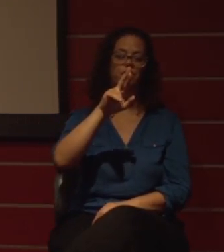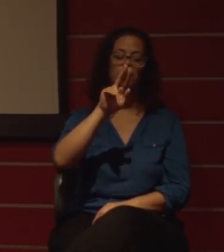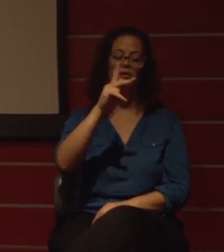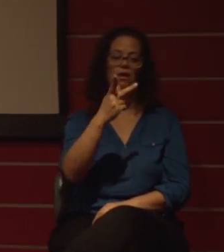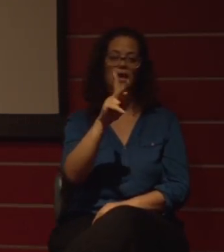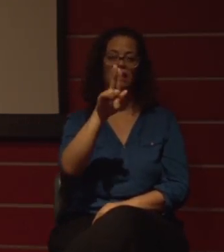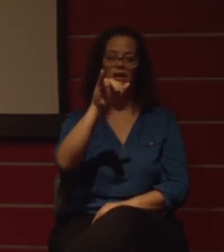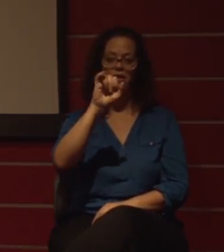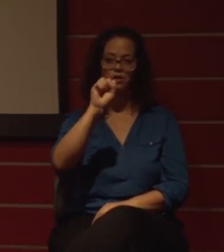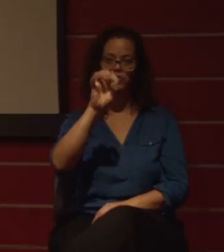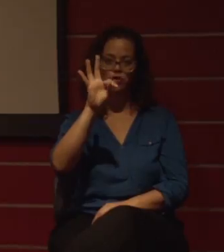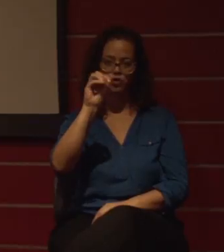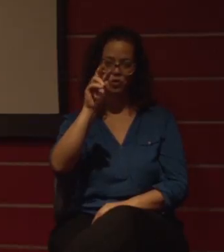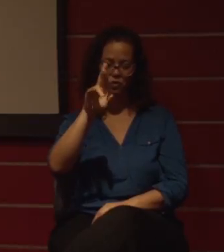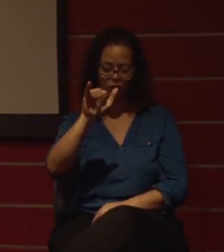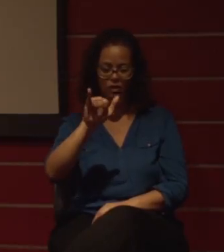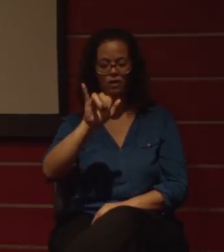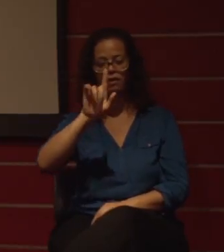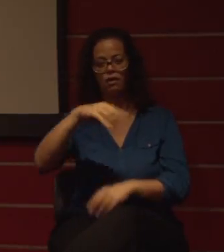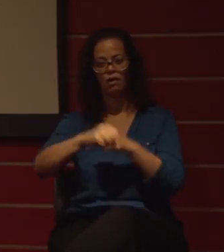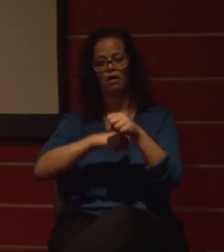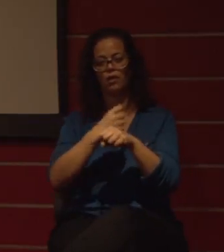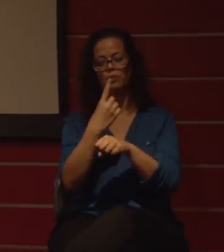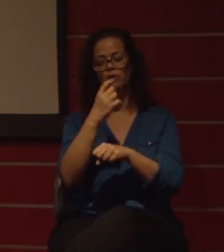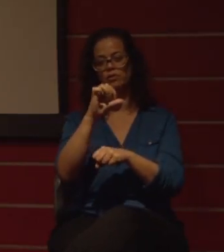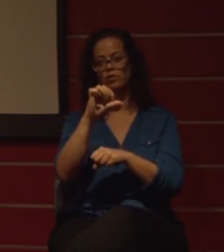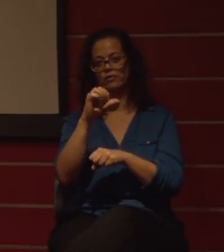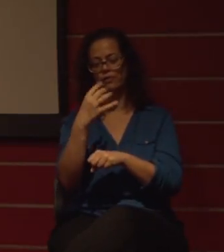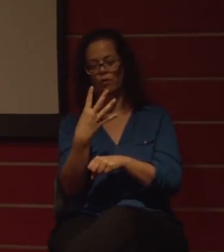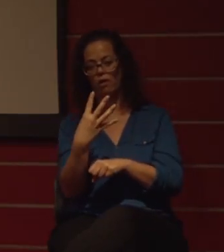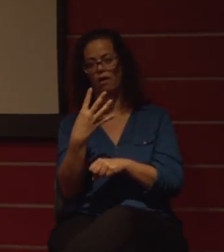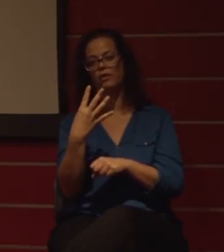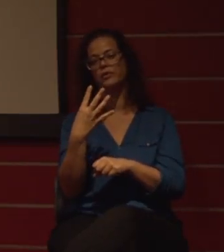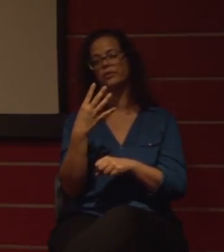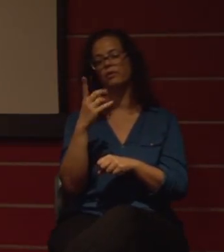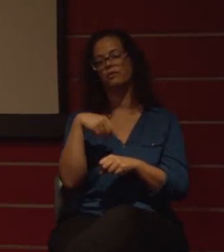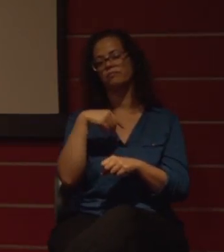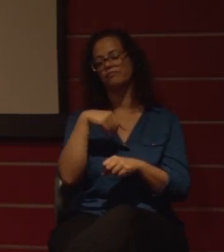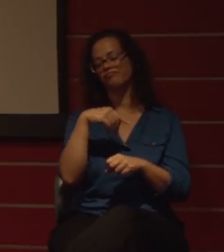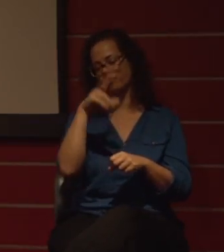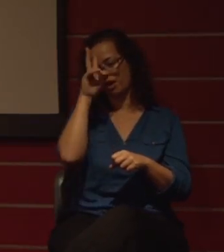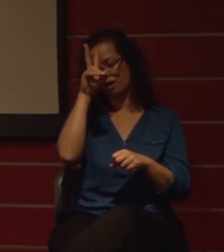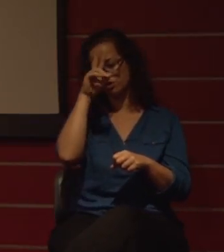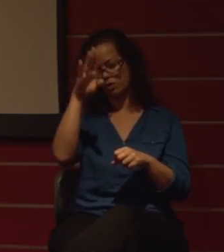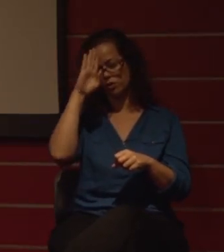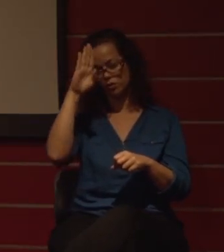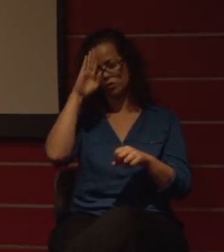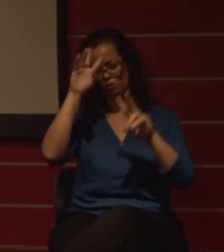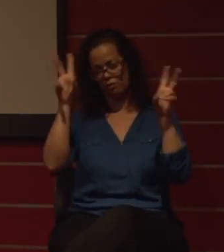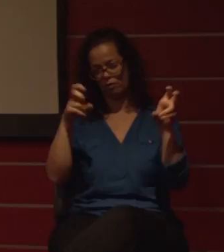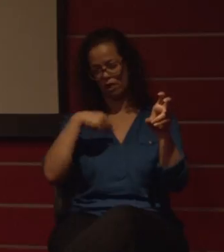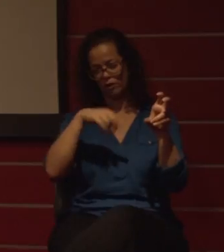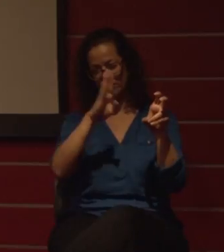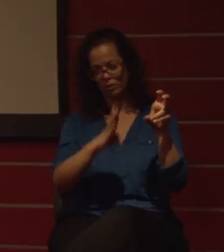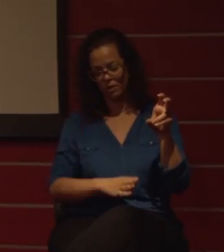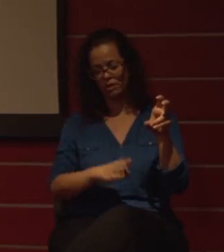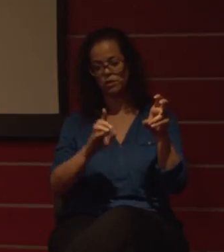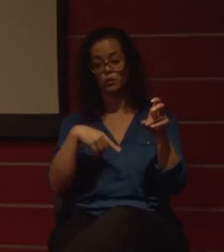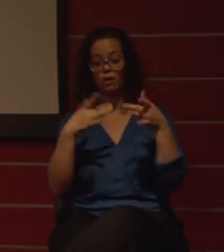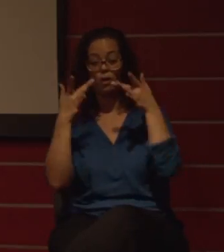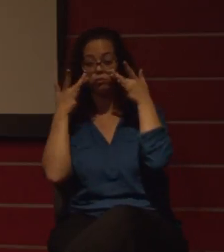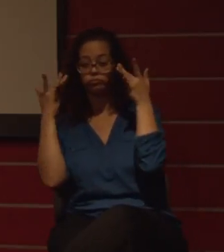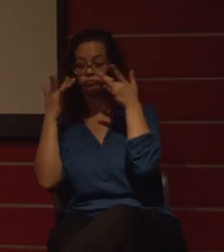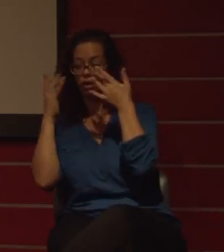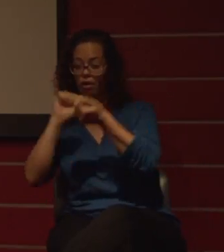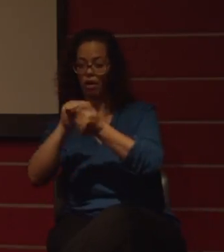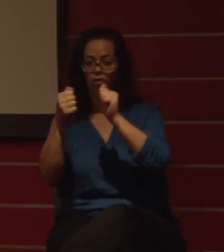é a história português ficou a história de um soldado ganhador do ele é baseado numa peça ganhadora do